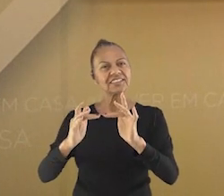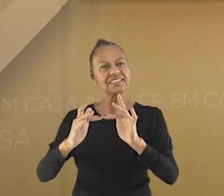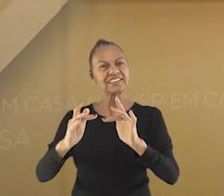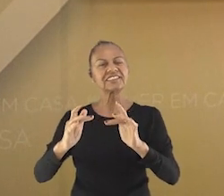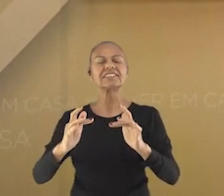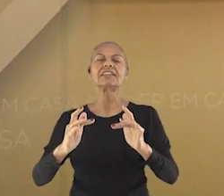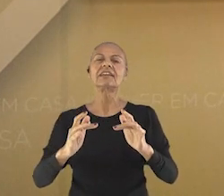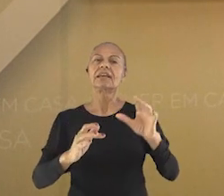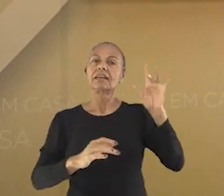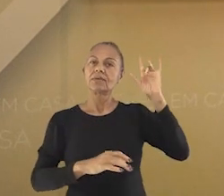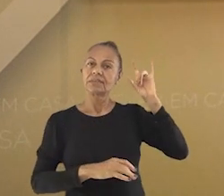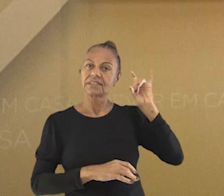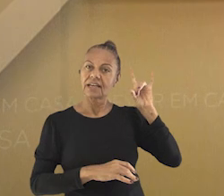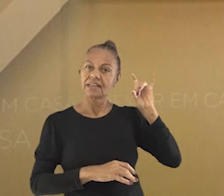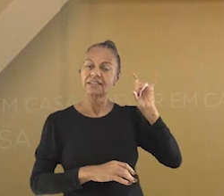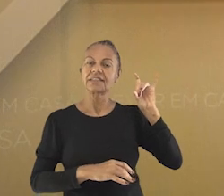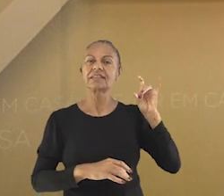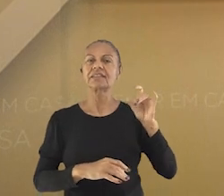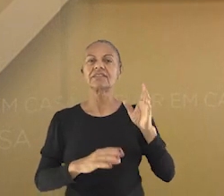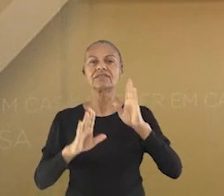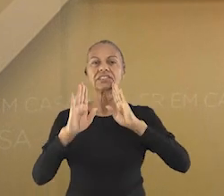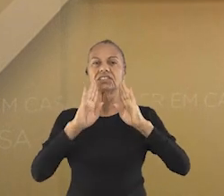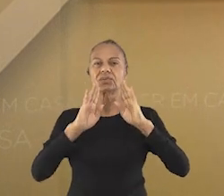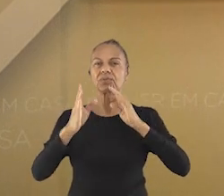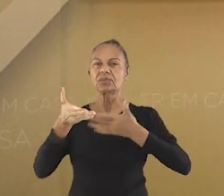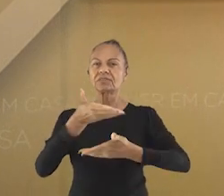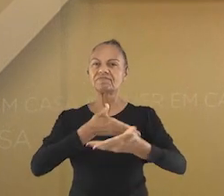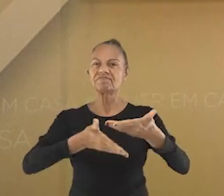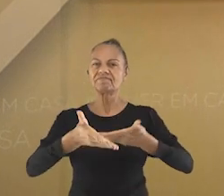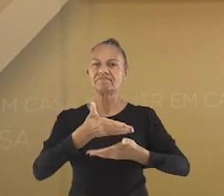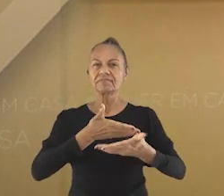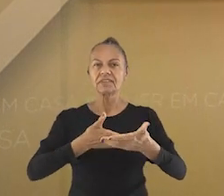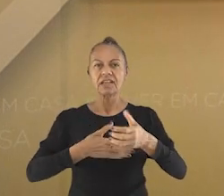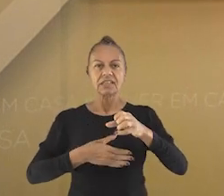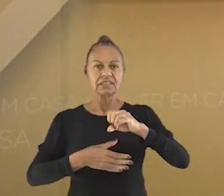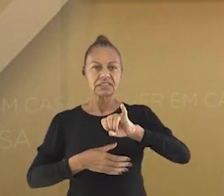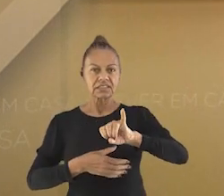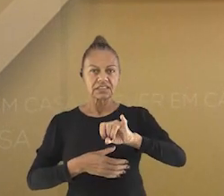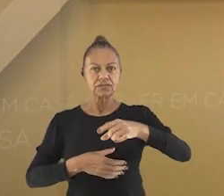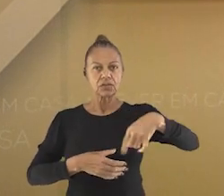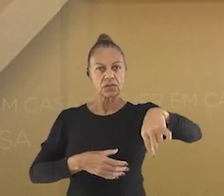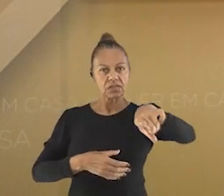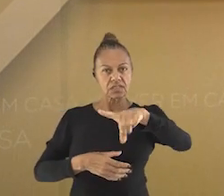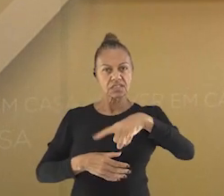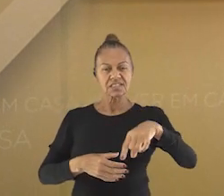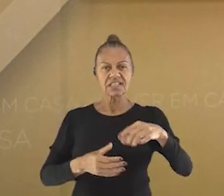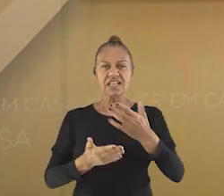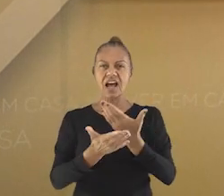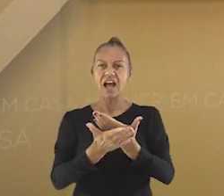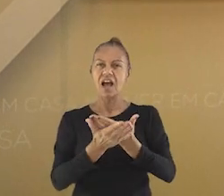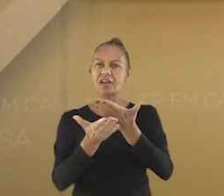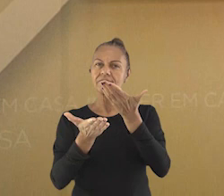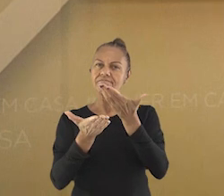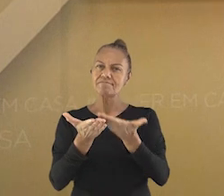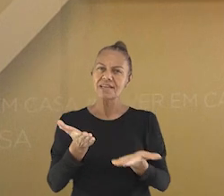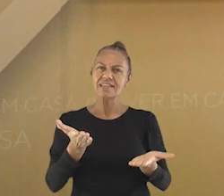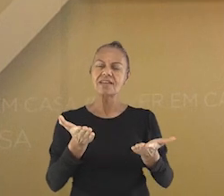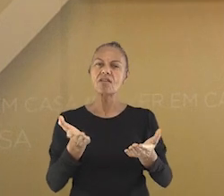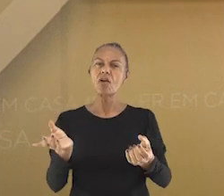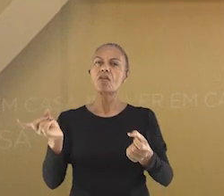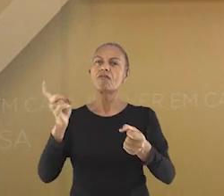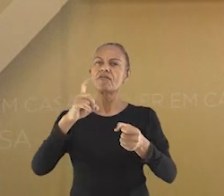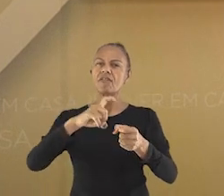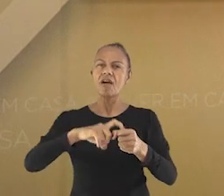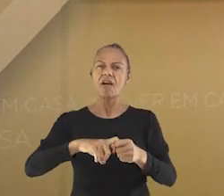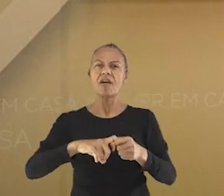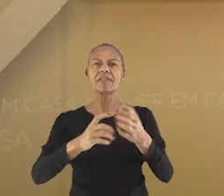sociais, pelo Instagram e também pelo Facebook. E se você perdeu alguma aula por aqui ou quer rever